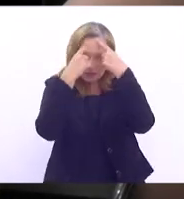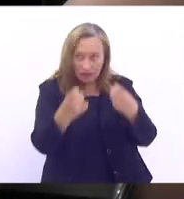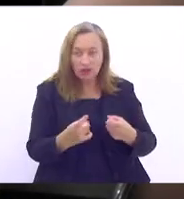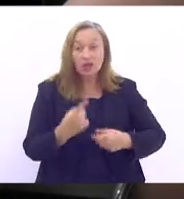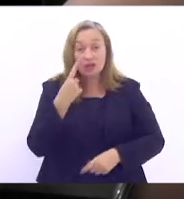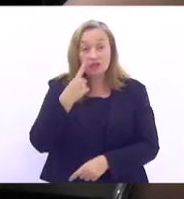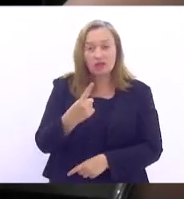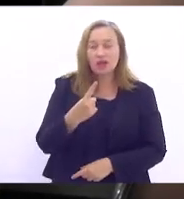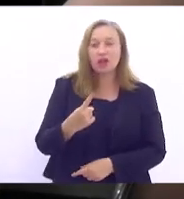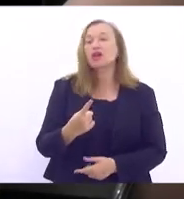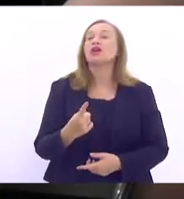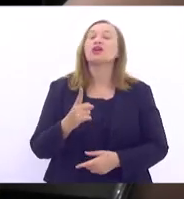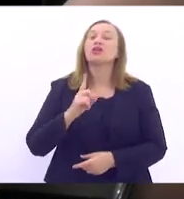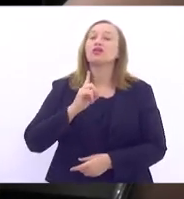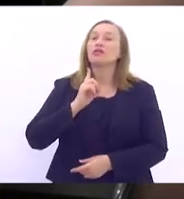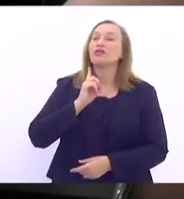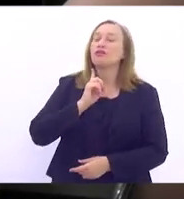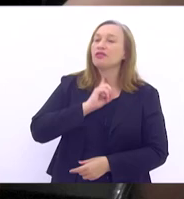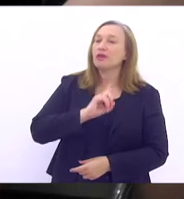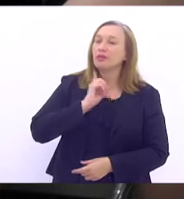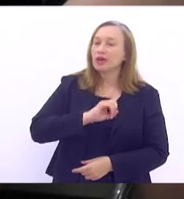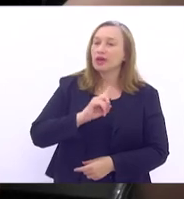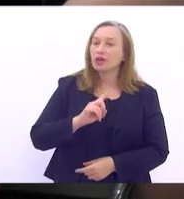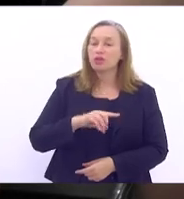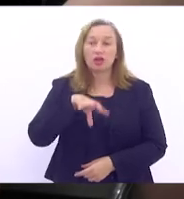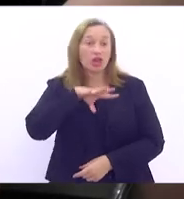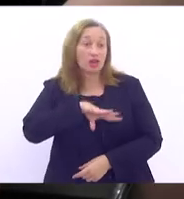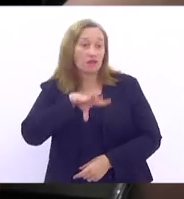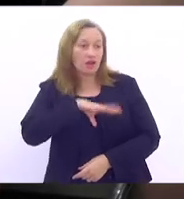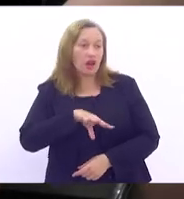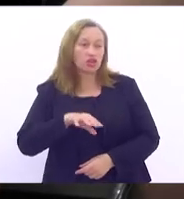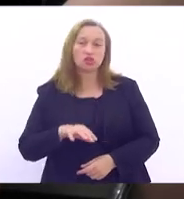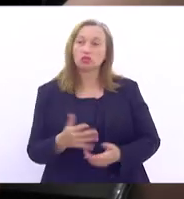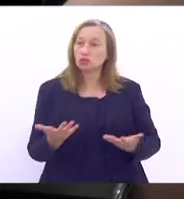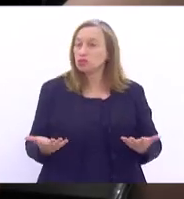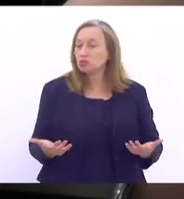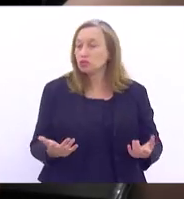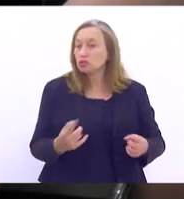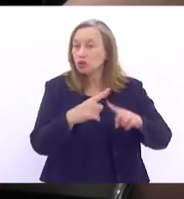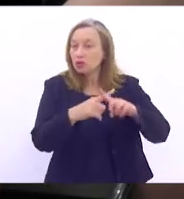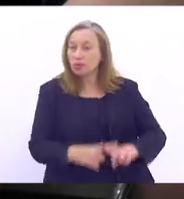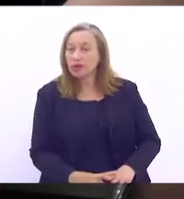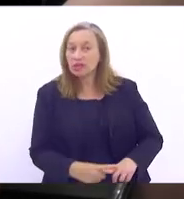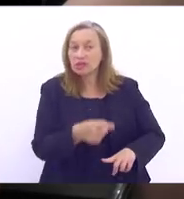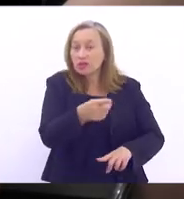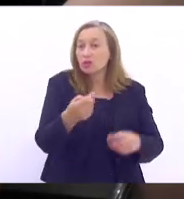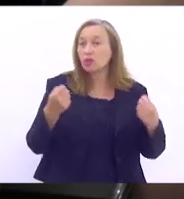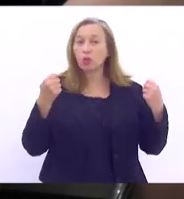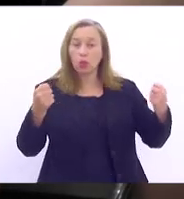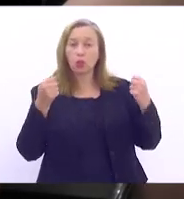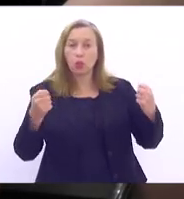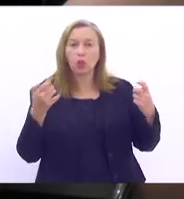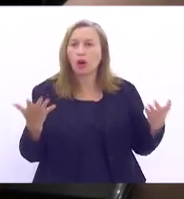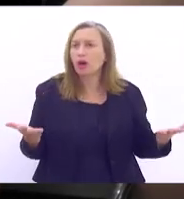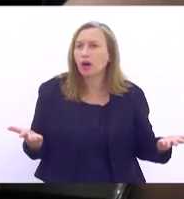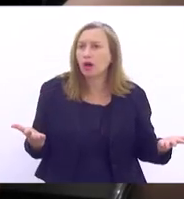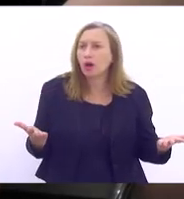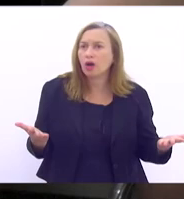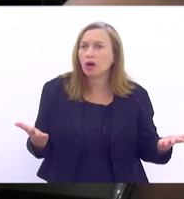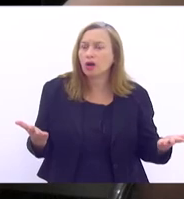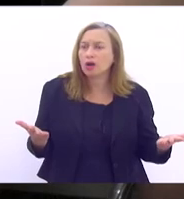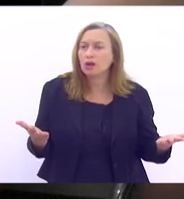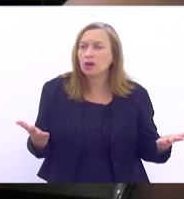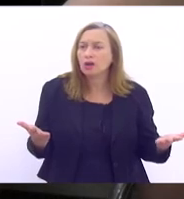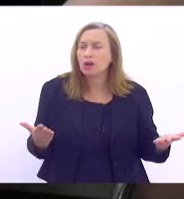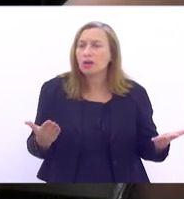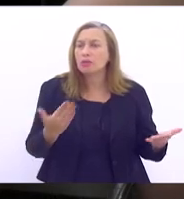de Flamengo e Vasco, também tive reunião com o coronel, comandante do BEP, coronel Ferreira, a briga entre torcedores de Flamengo e do Vasco, e eles pediram um